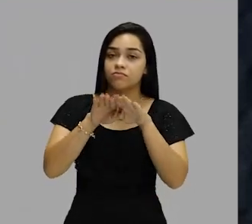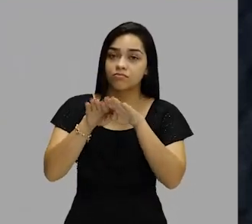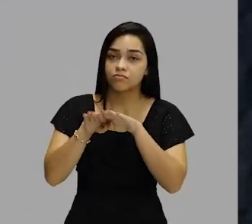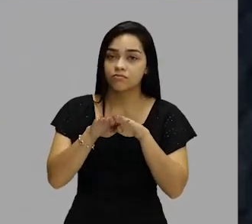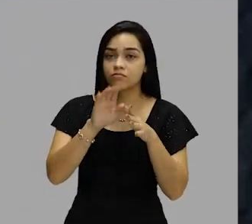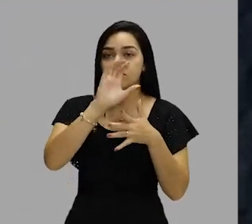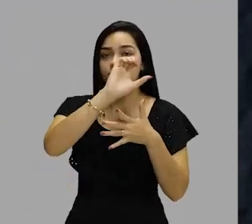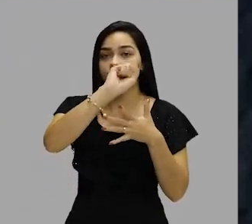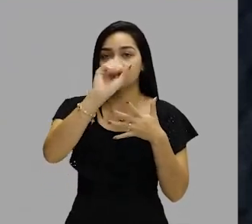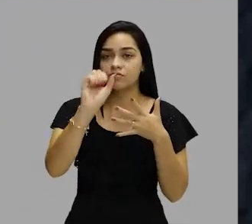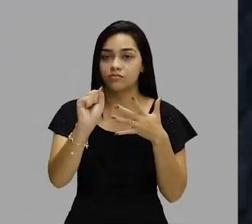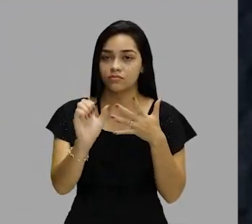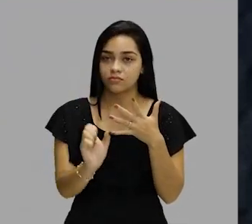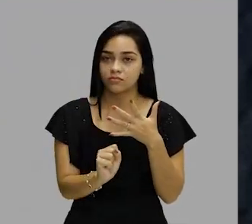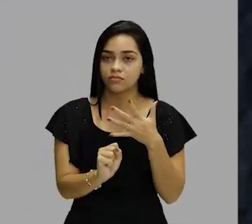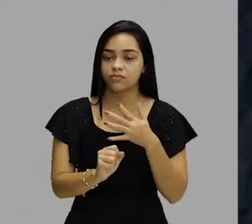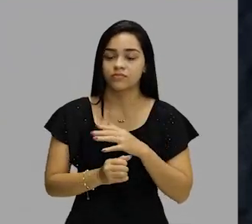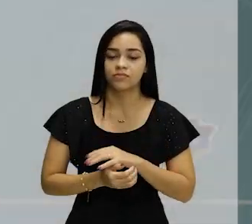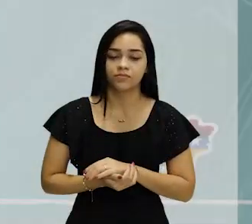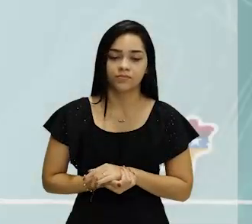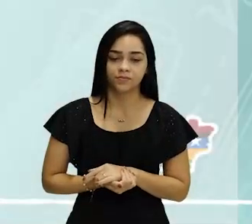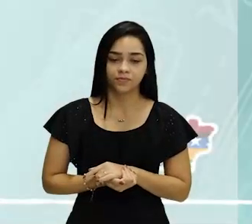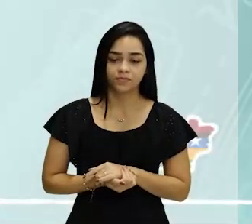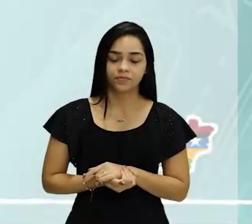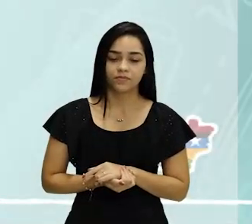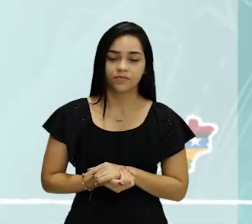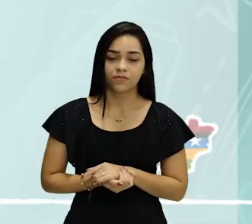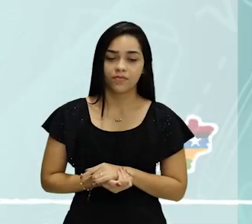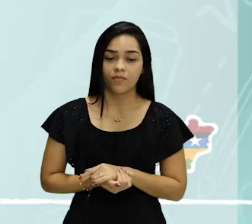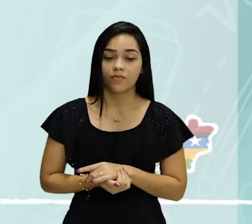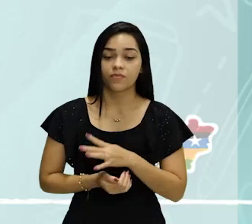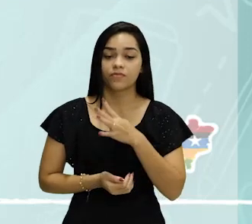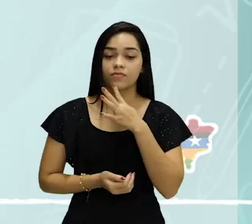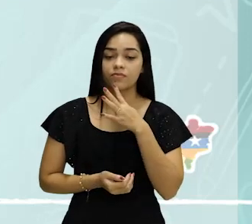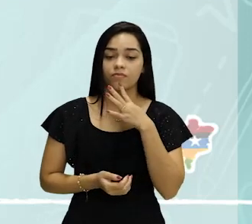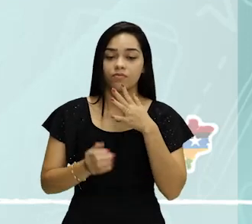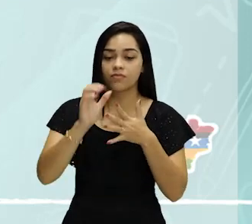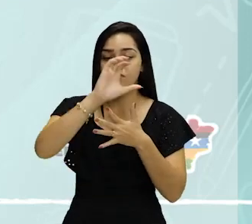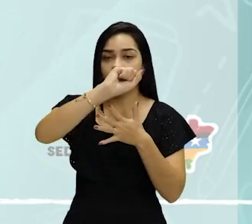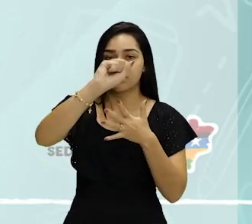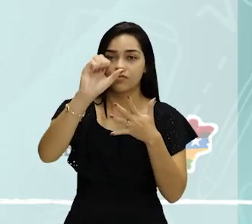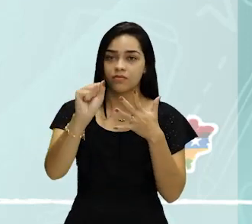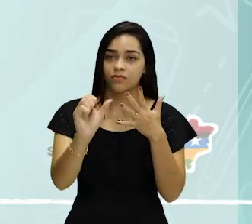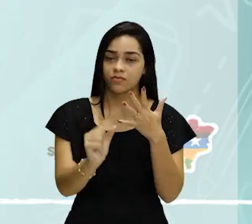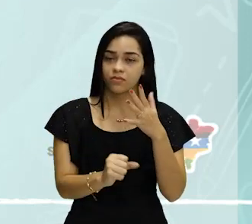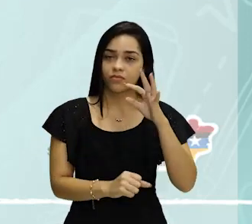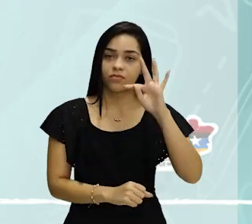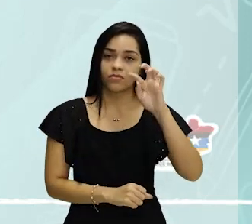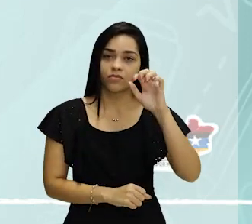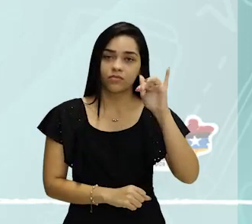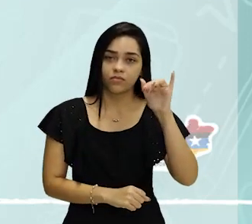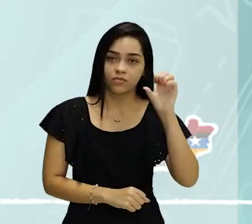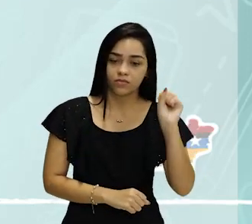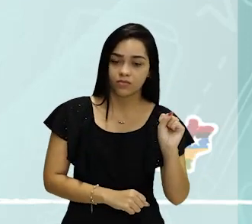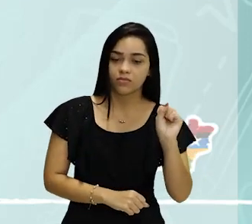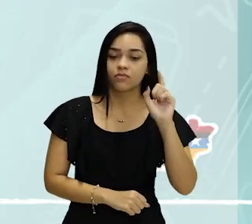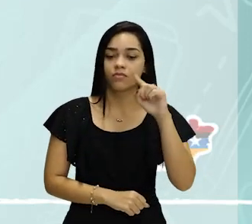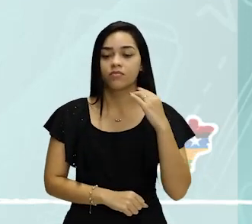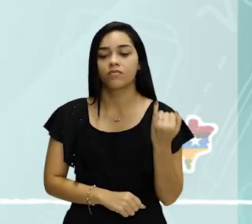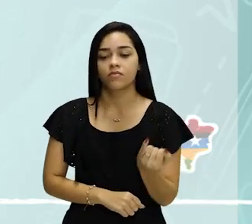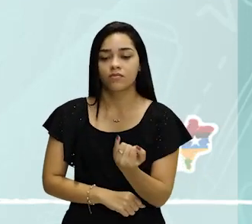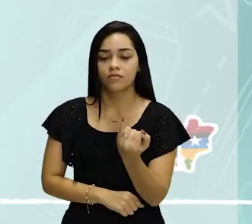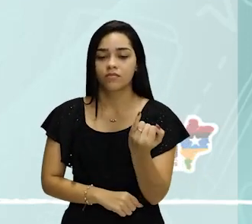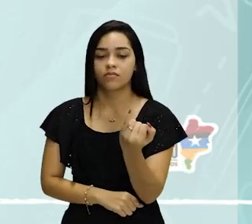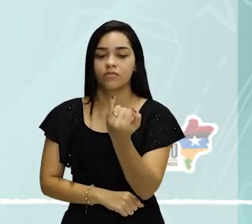cadeias alimentares, né? O conhecimento das cadeias e teias alimentares é fundamental para